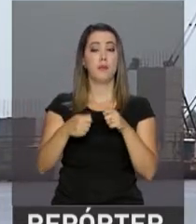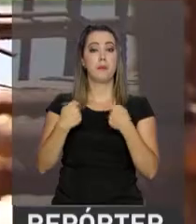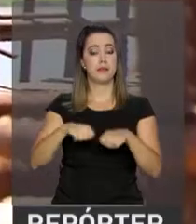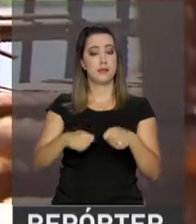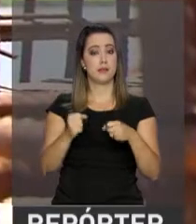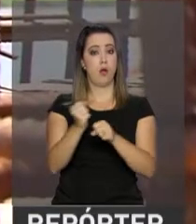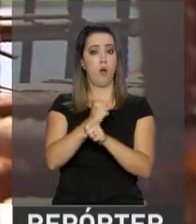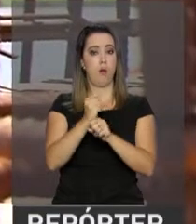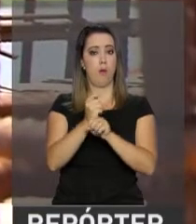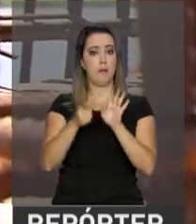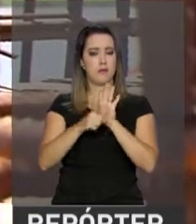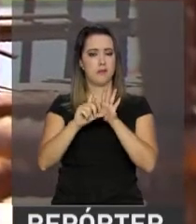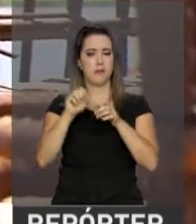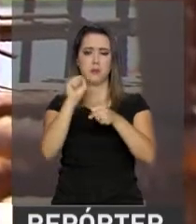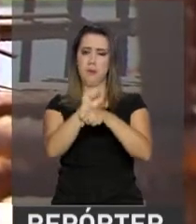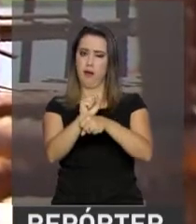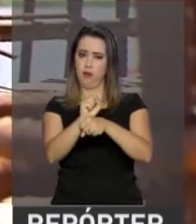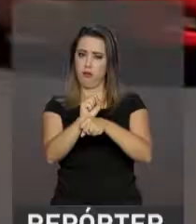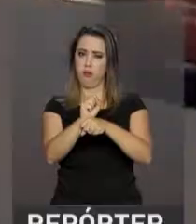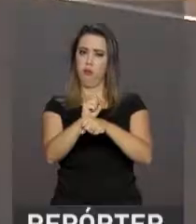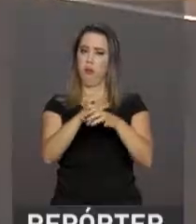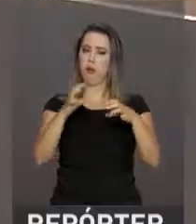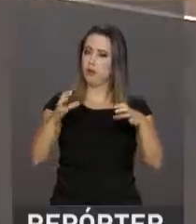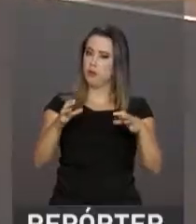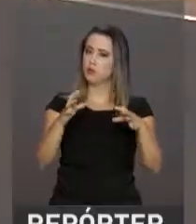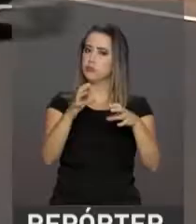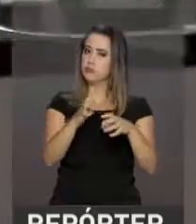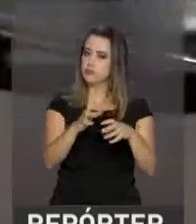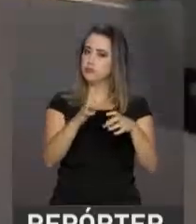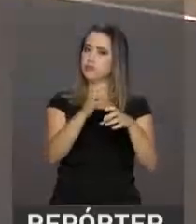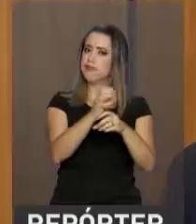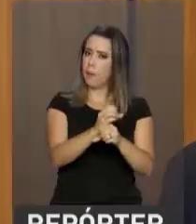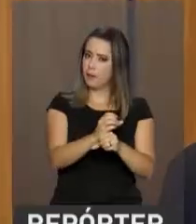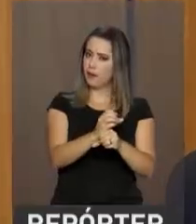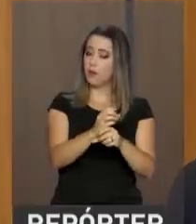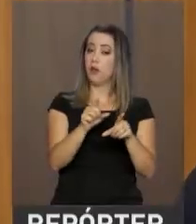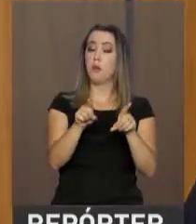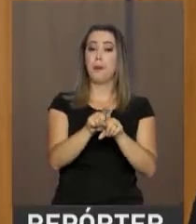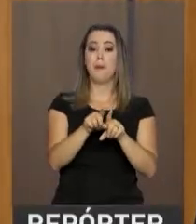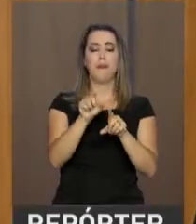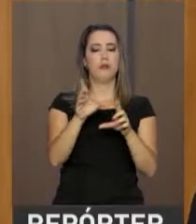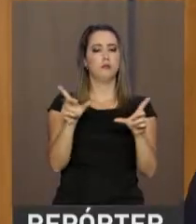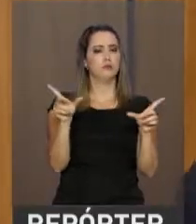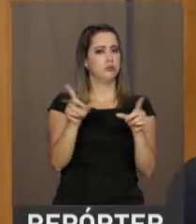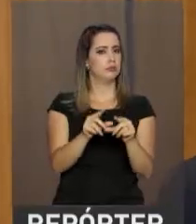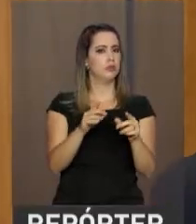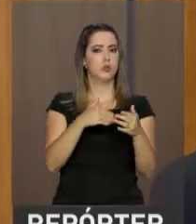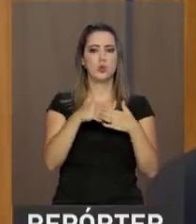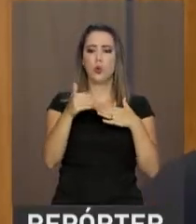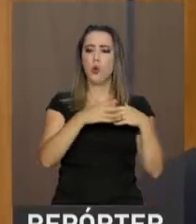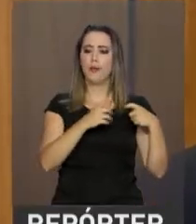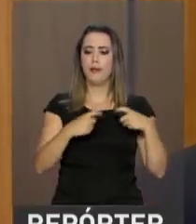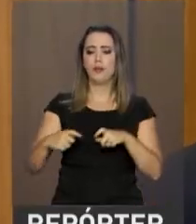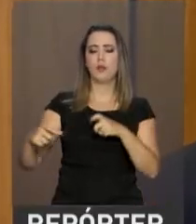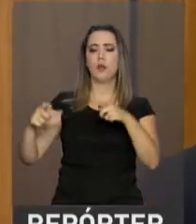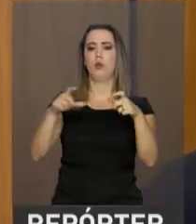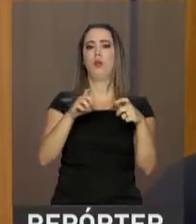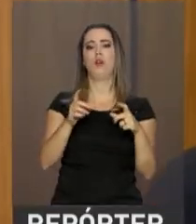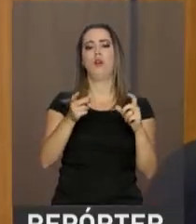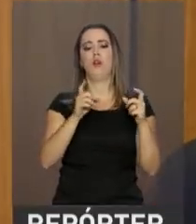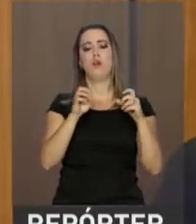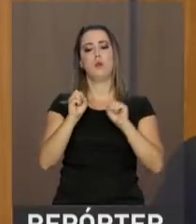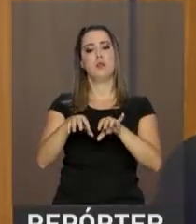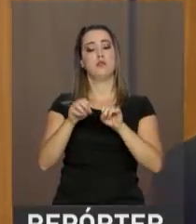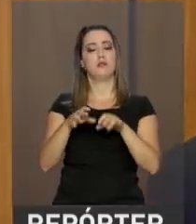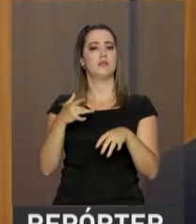obras de grande porte obras de médio porte obras de pequeno porte em todas as áreas da administração na área da educação